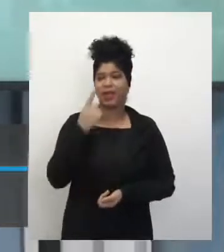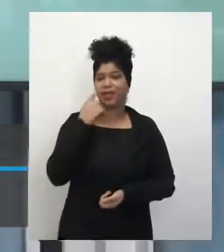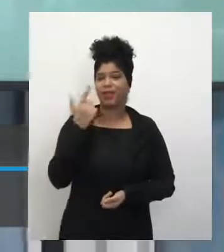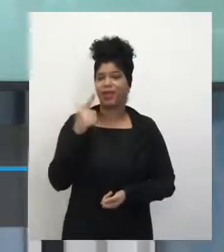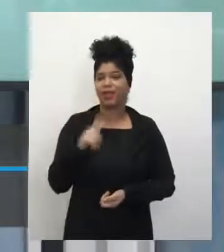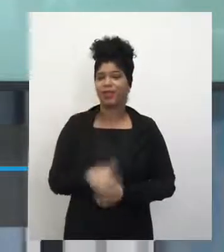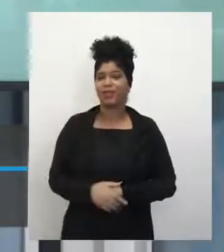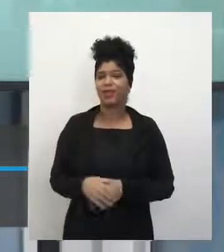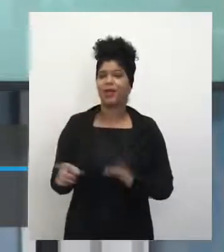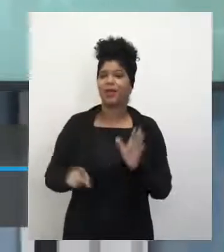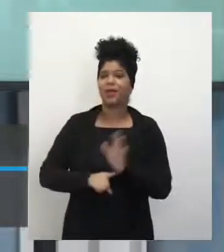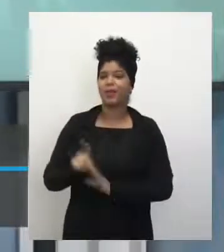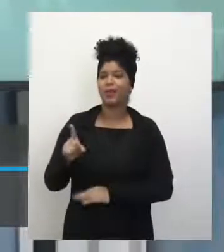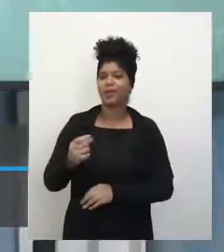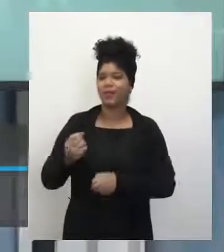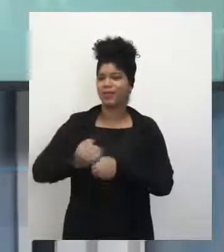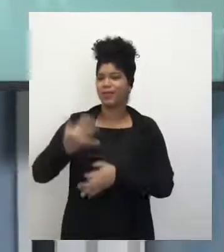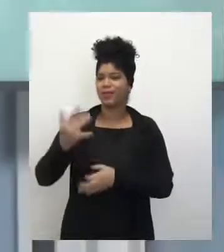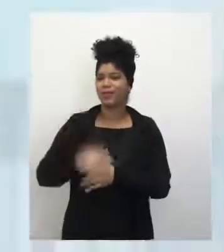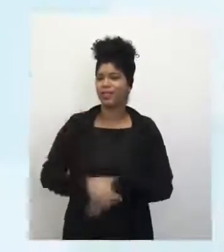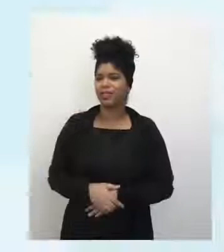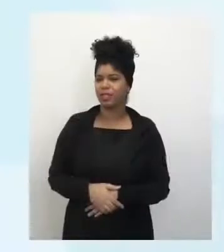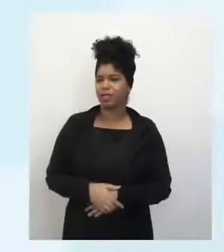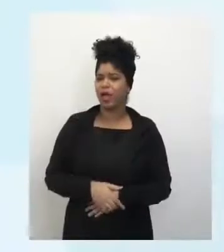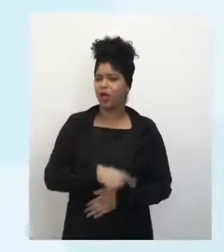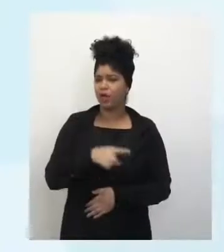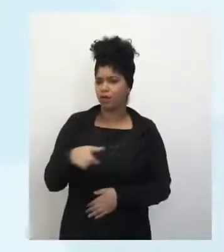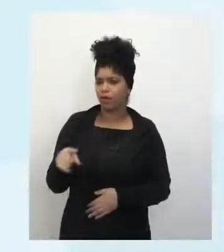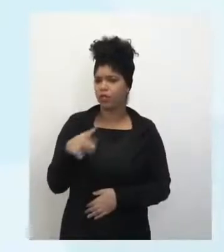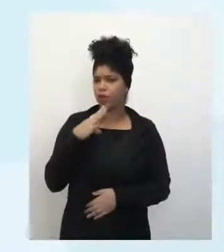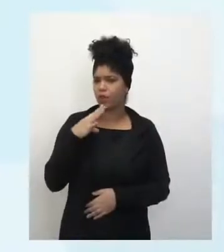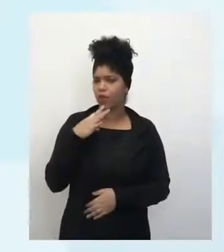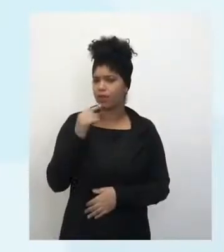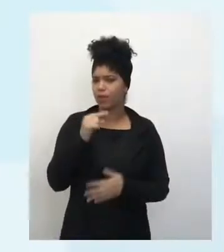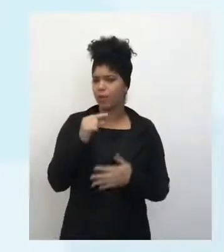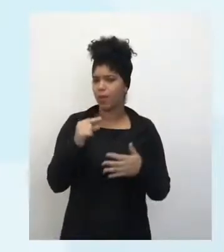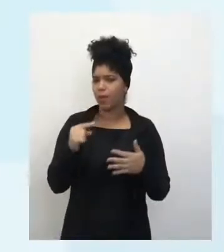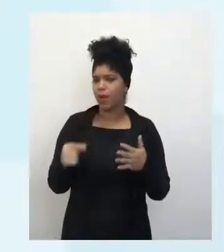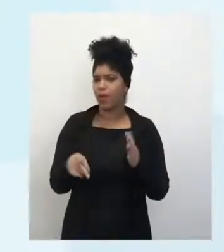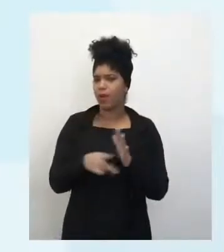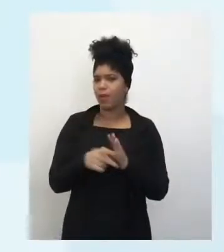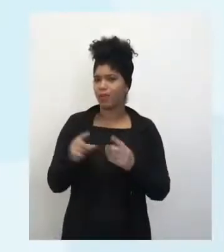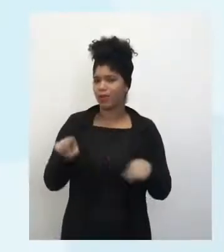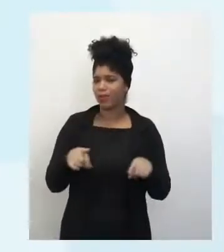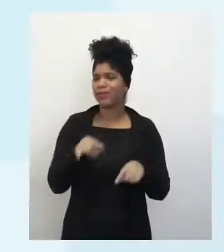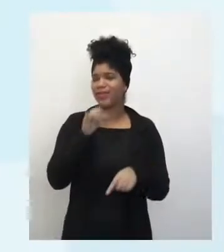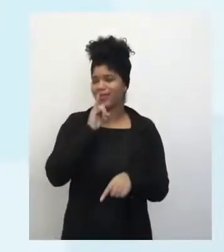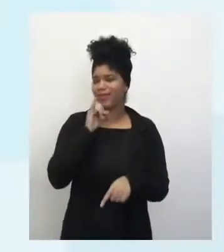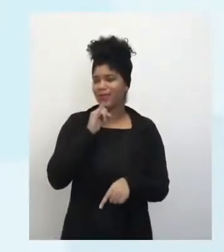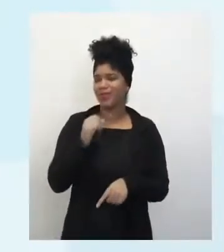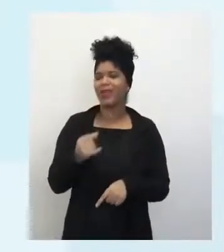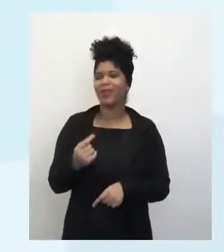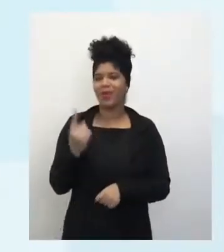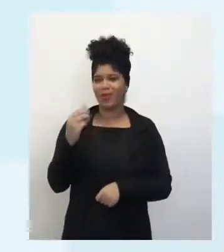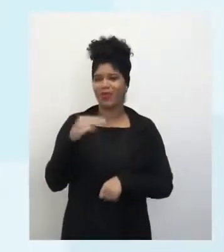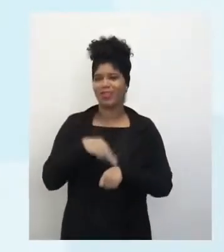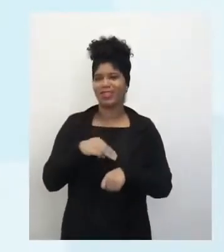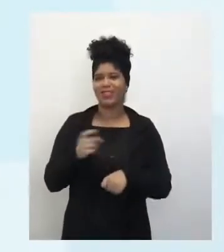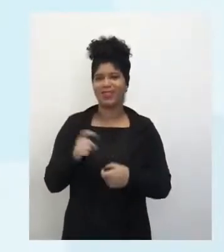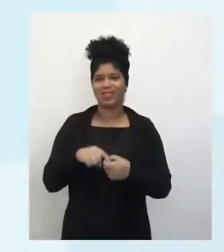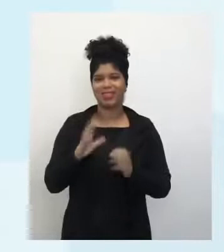mais uma interaçãozinha pelo chat. Vocês conhecem algum elemento da música? Citem um exemplo para mim. A gente volta já já, é um